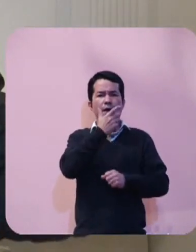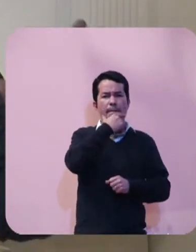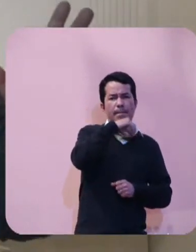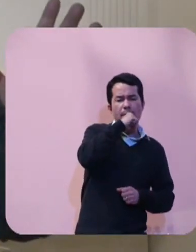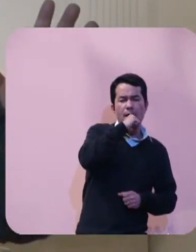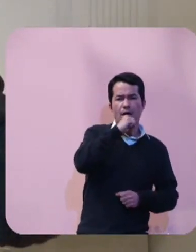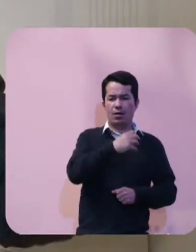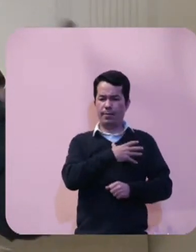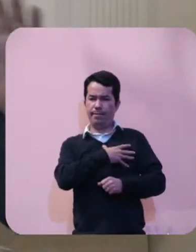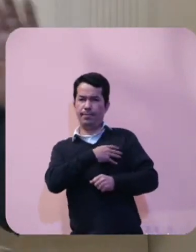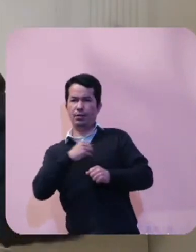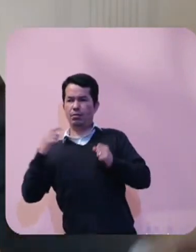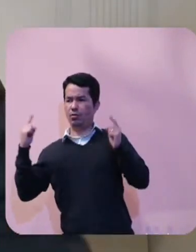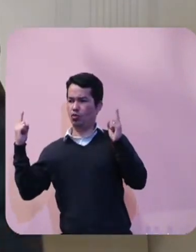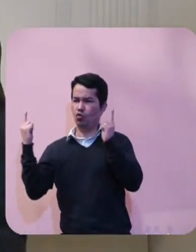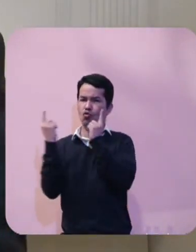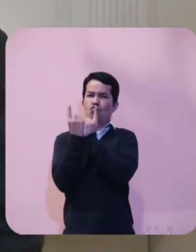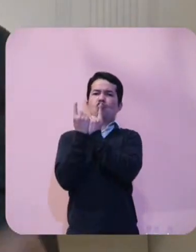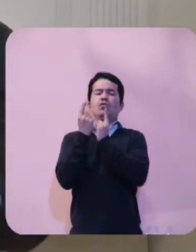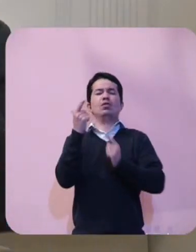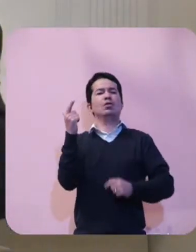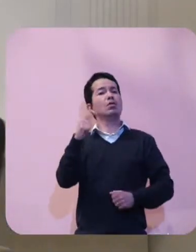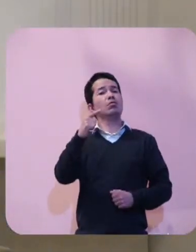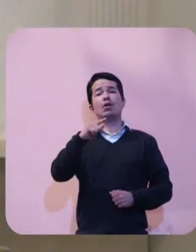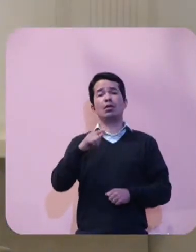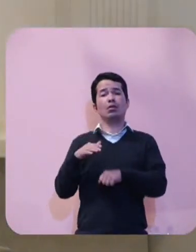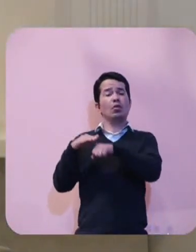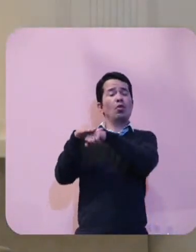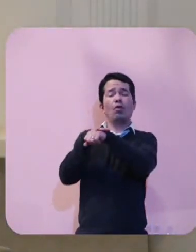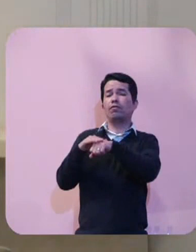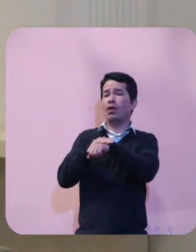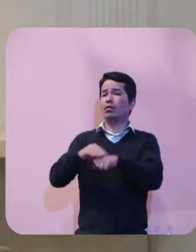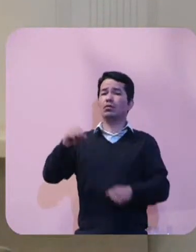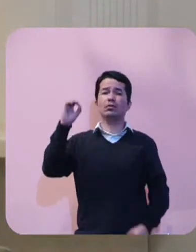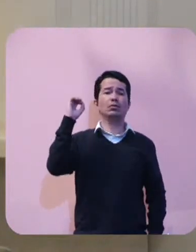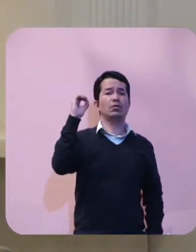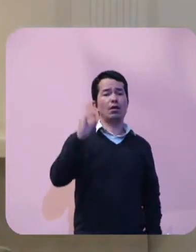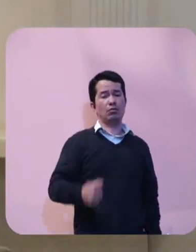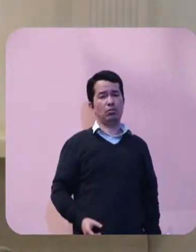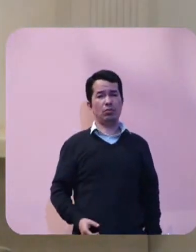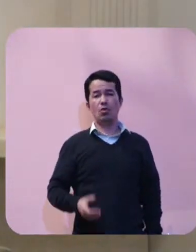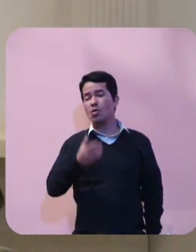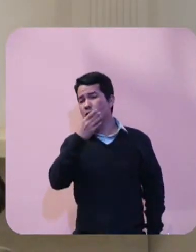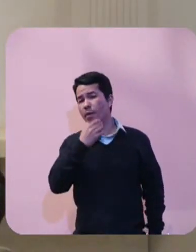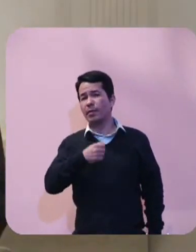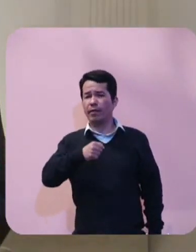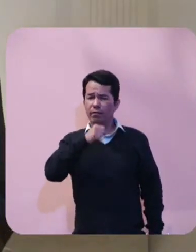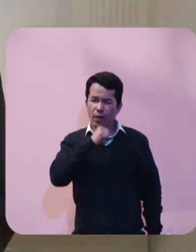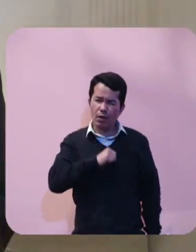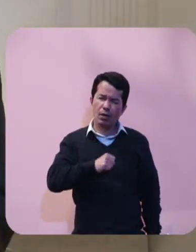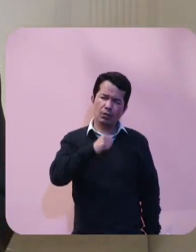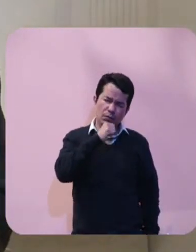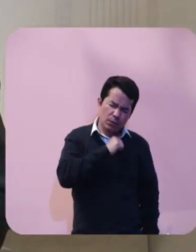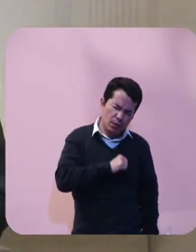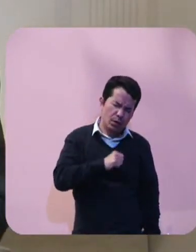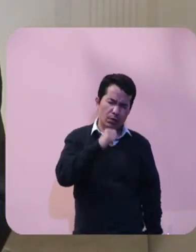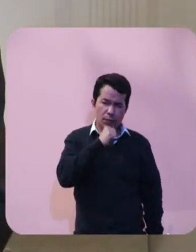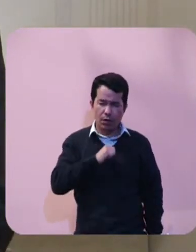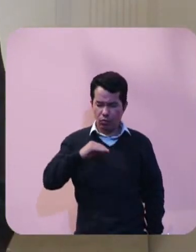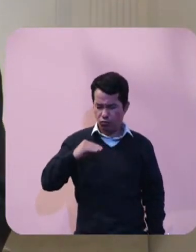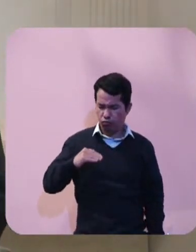em que pai e filho não se falavam mais. E ele foi envelhecendo e o Espírito Santo de Deus